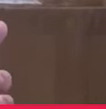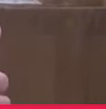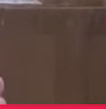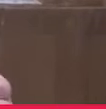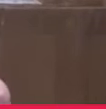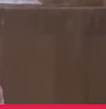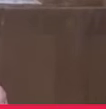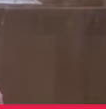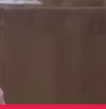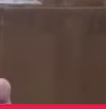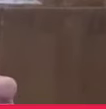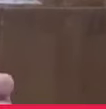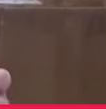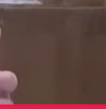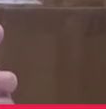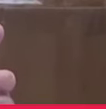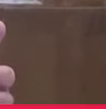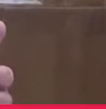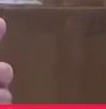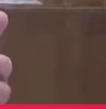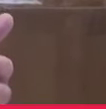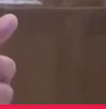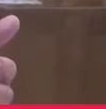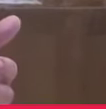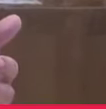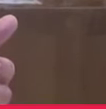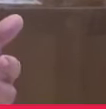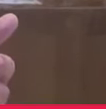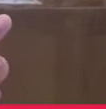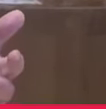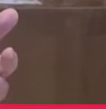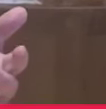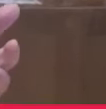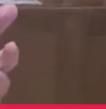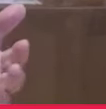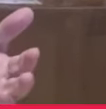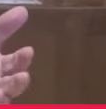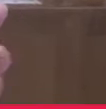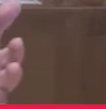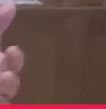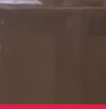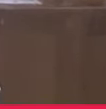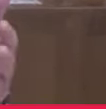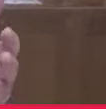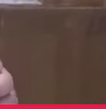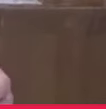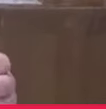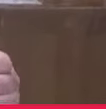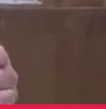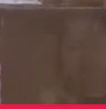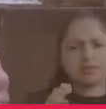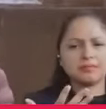interessante porque havia em algumas pessoas um nível de fanatismo um nível não entendo de